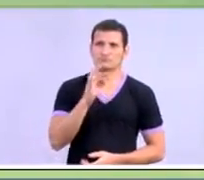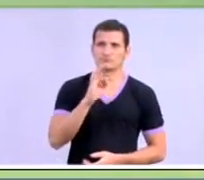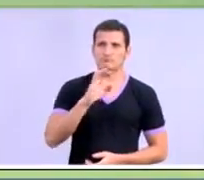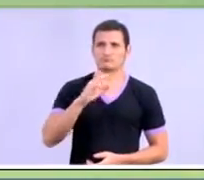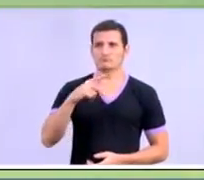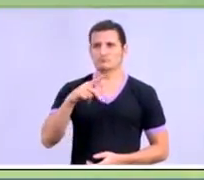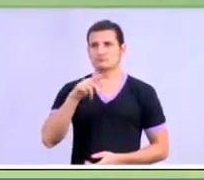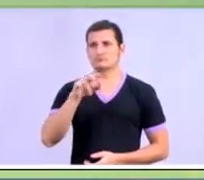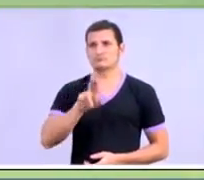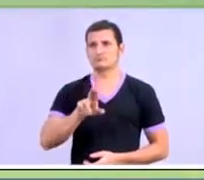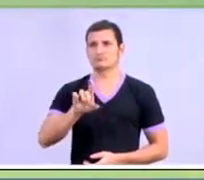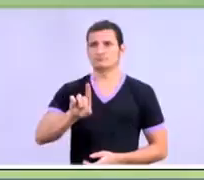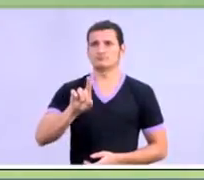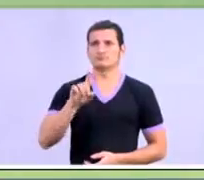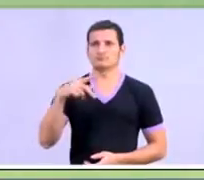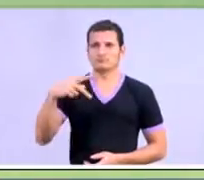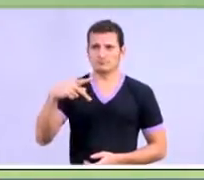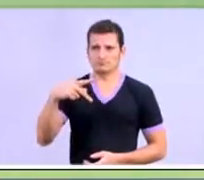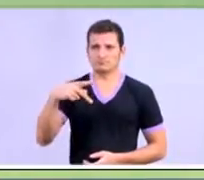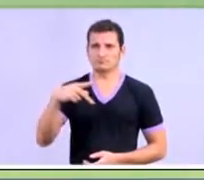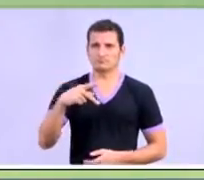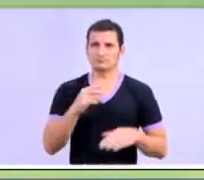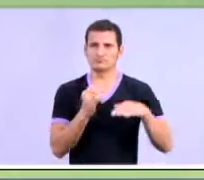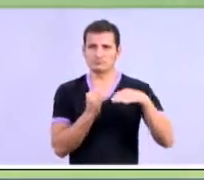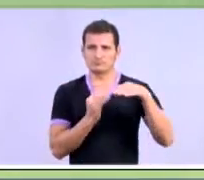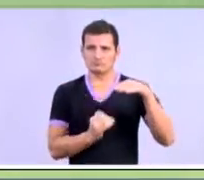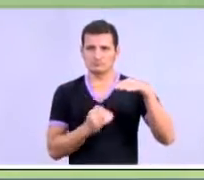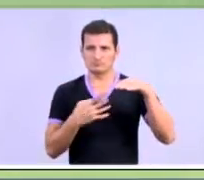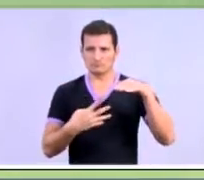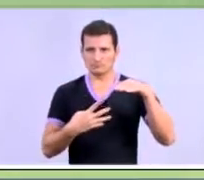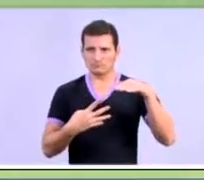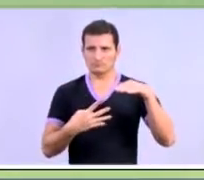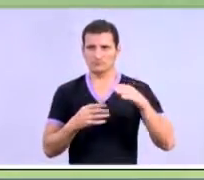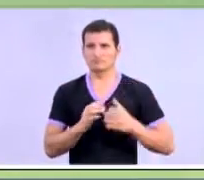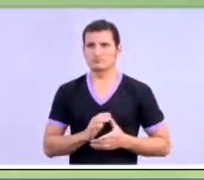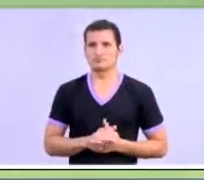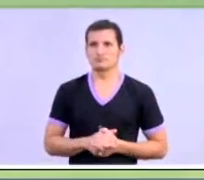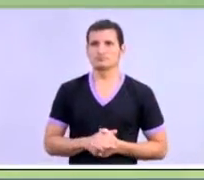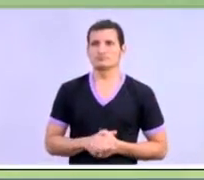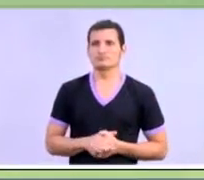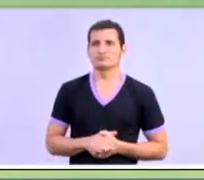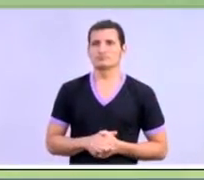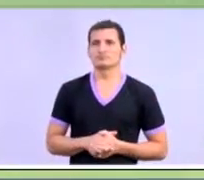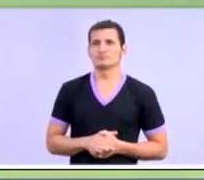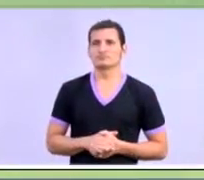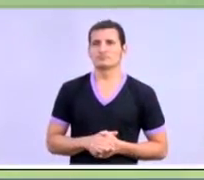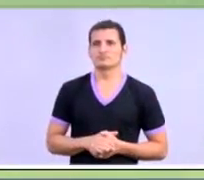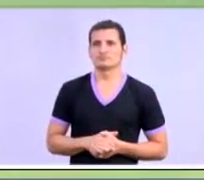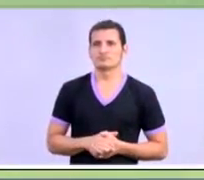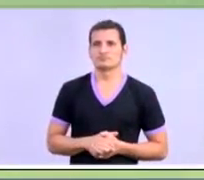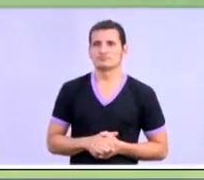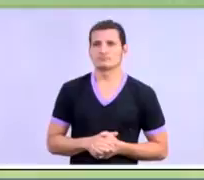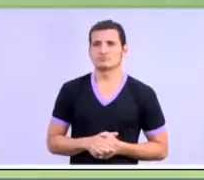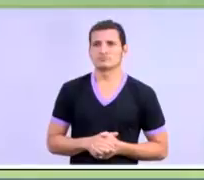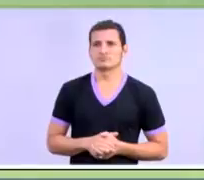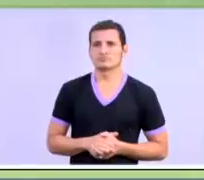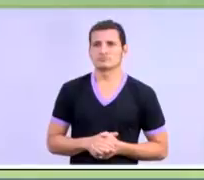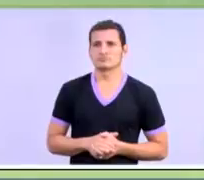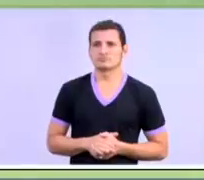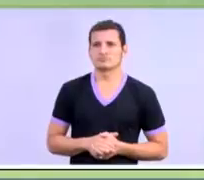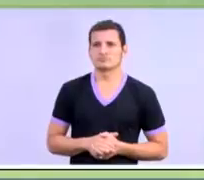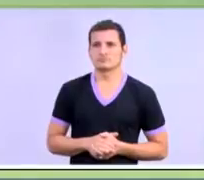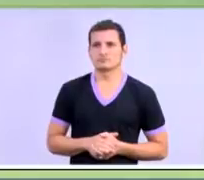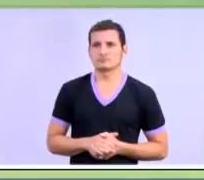TCP e UDP, correspondente à camada 4 do modelo OSI, também chamada transporte. E a